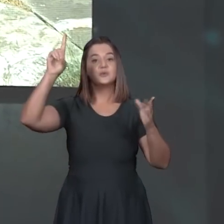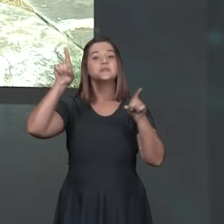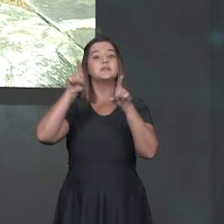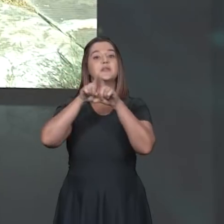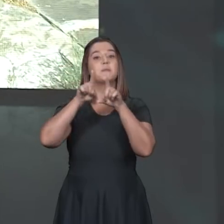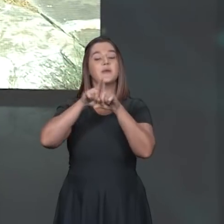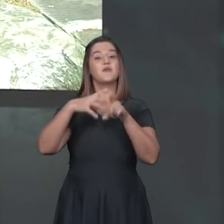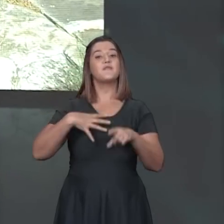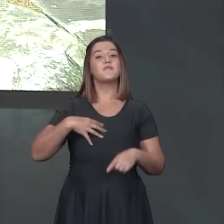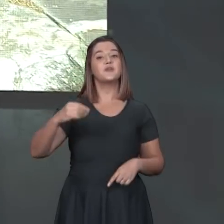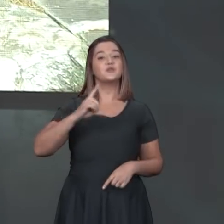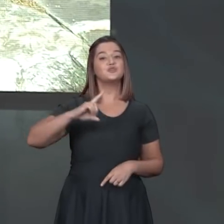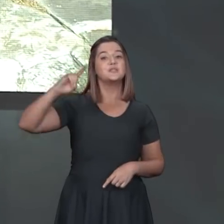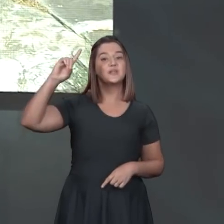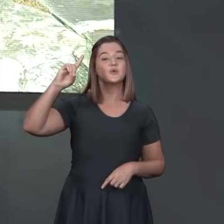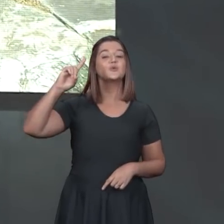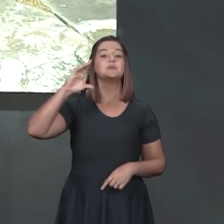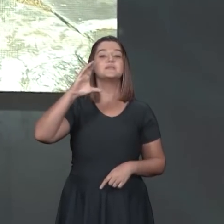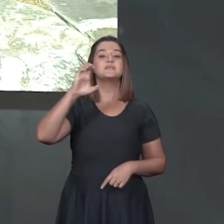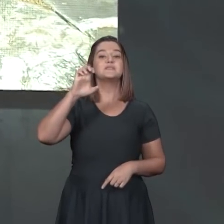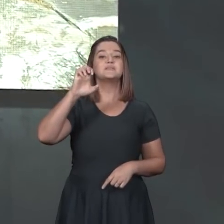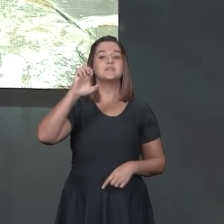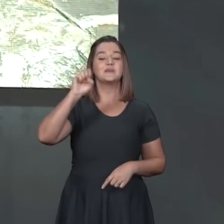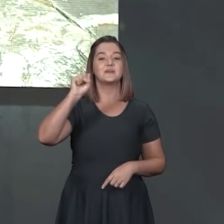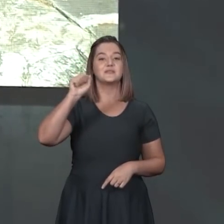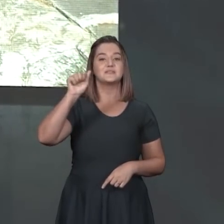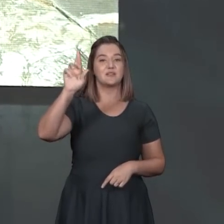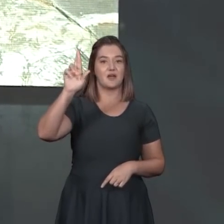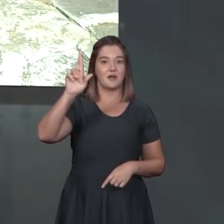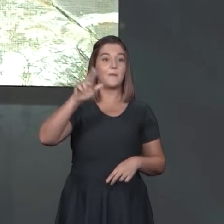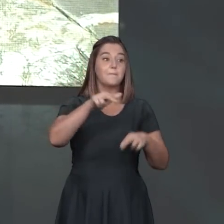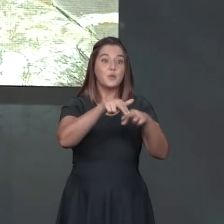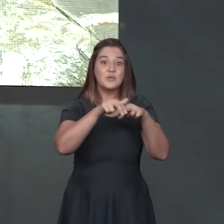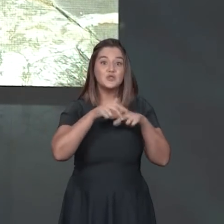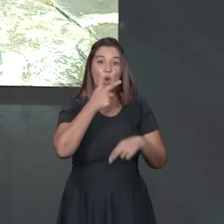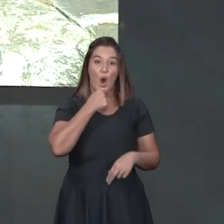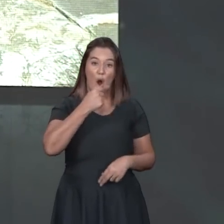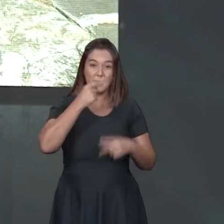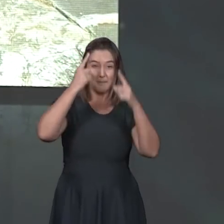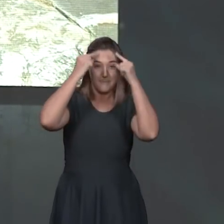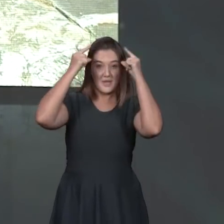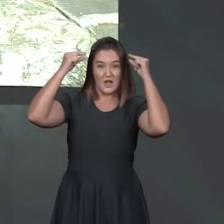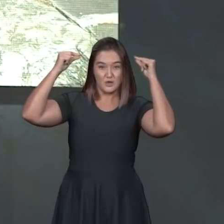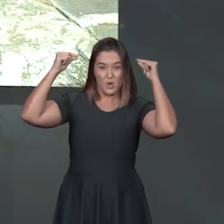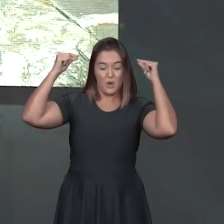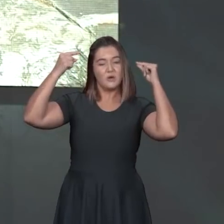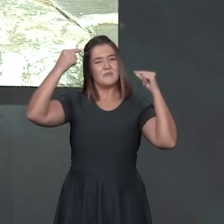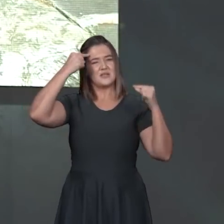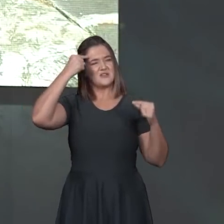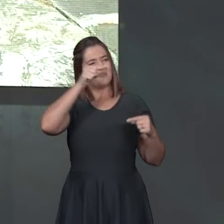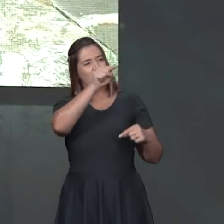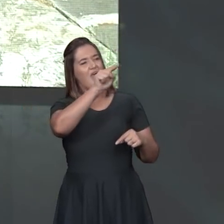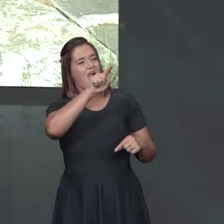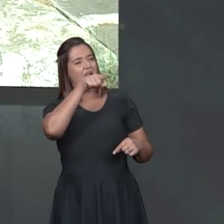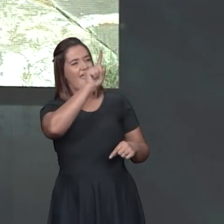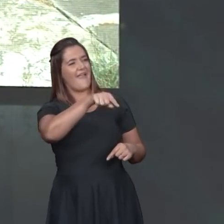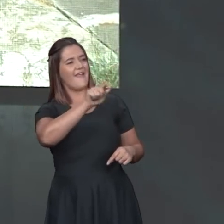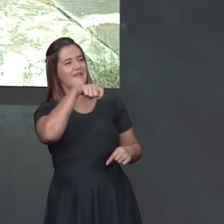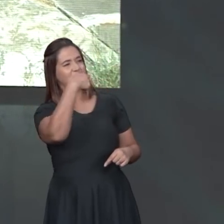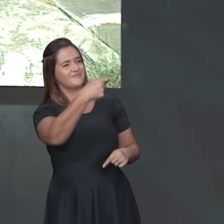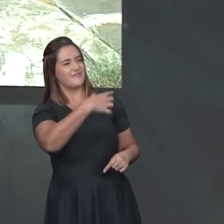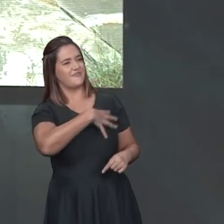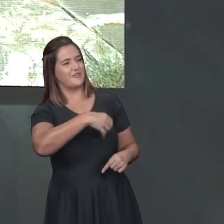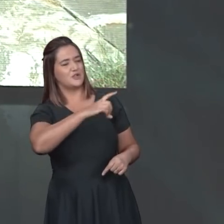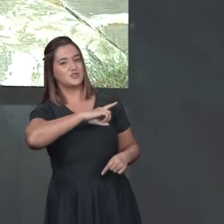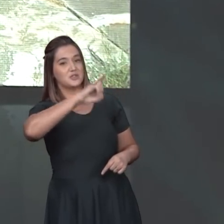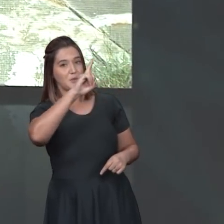Filho de Deus, César. César era chamado de Filho de Deus. Preste atenção, Filho de Deus. E mais, na mesma cidade de